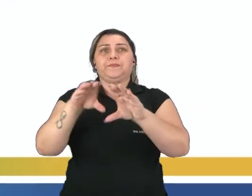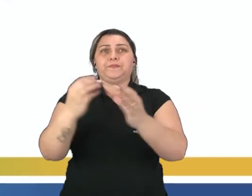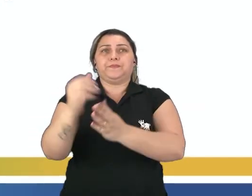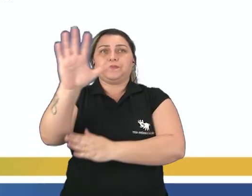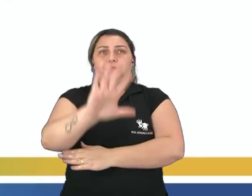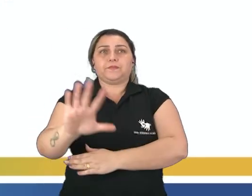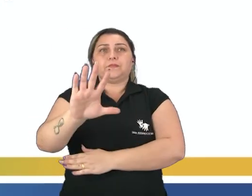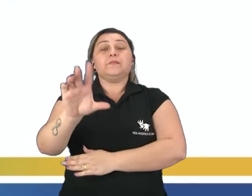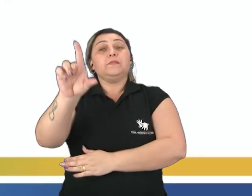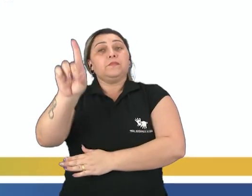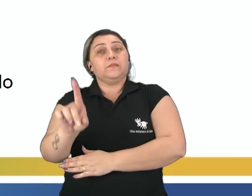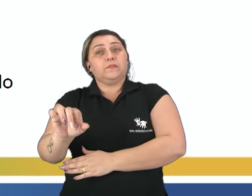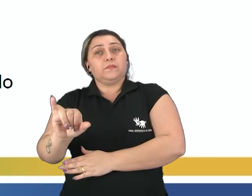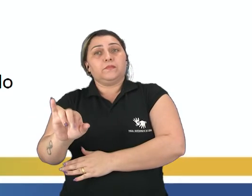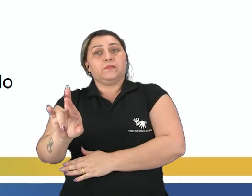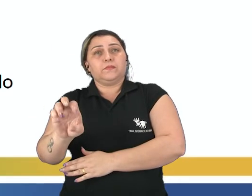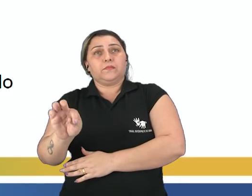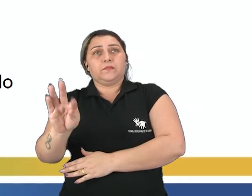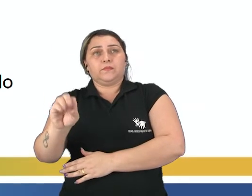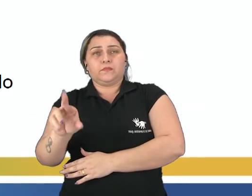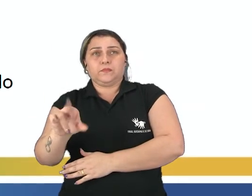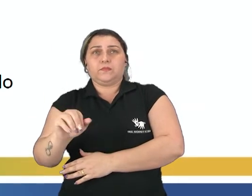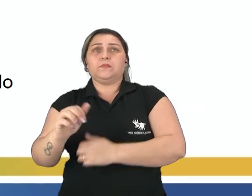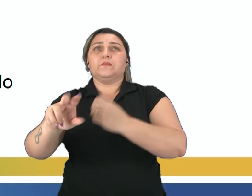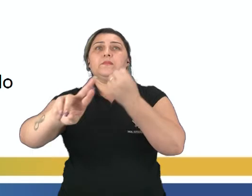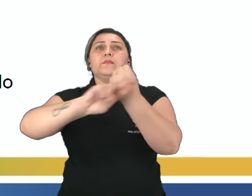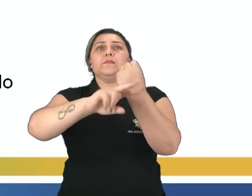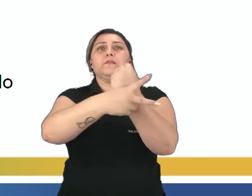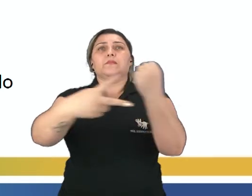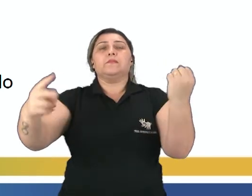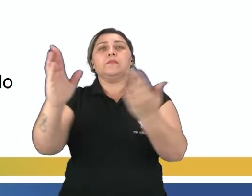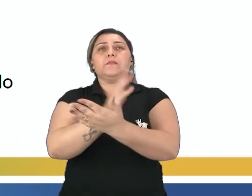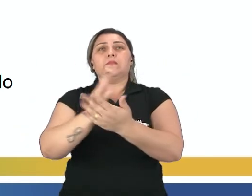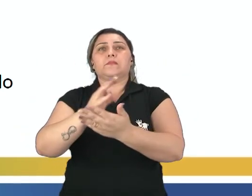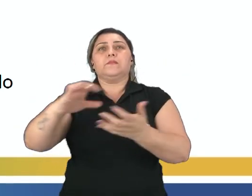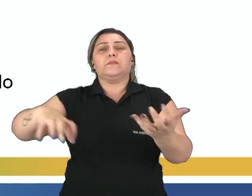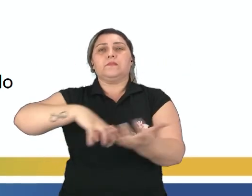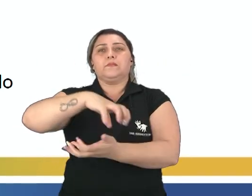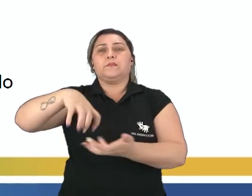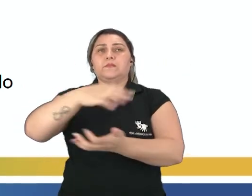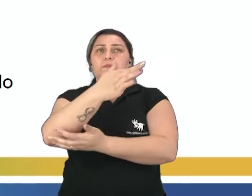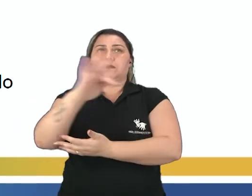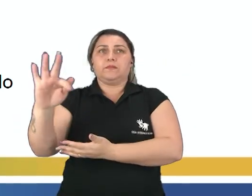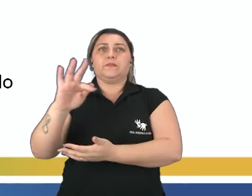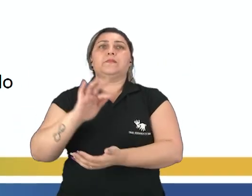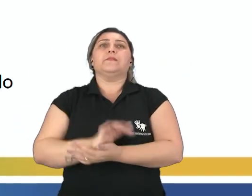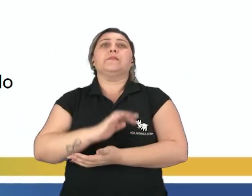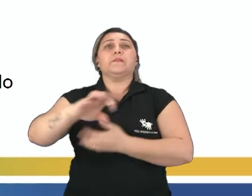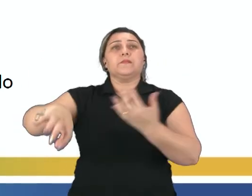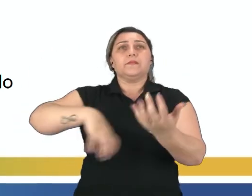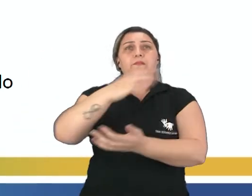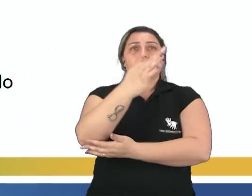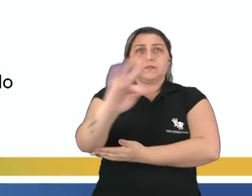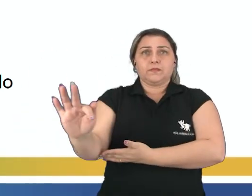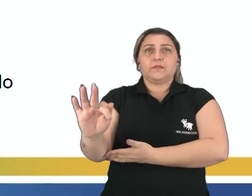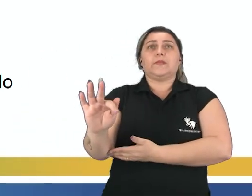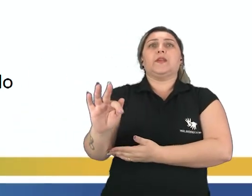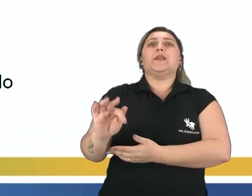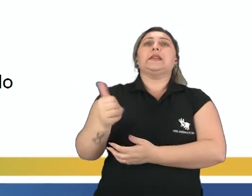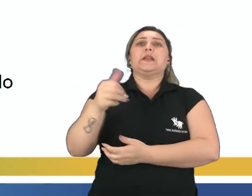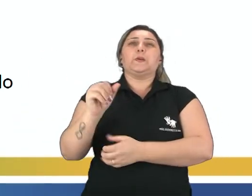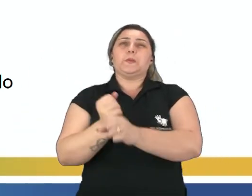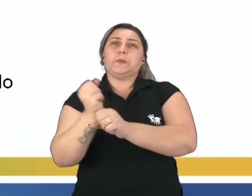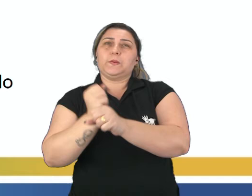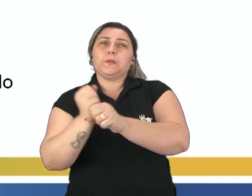e também o Diretório. Agora, algumas consequências da Revolução na França. A Revolução Francesa estendeu-se